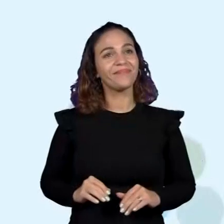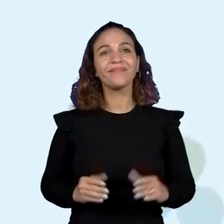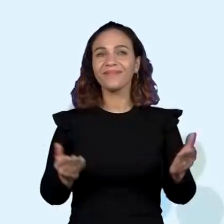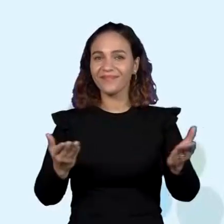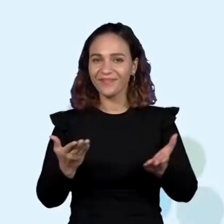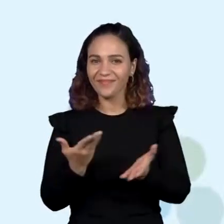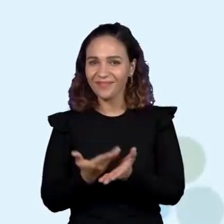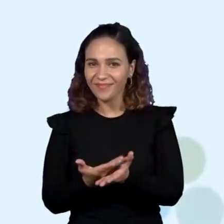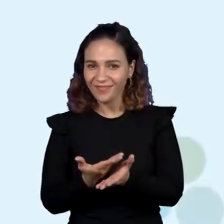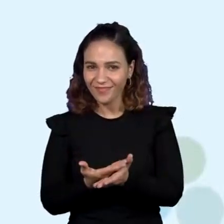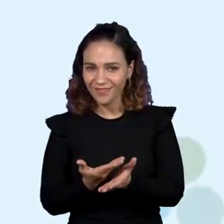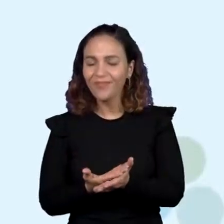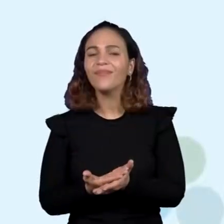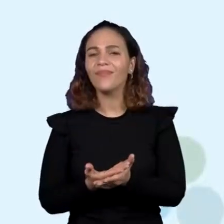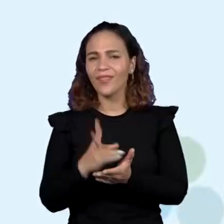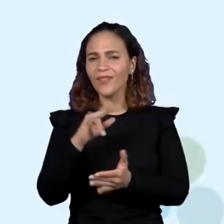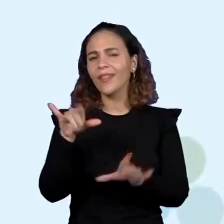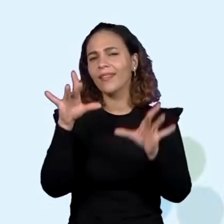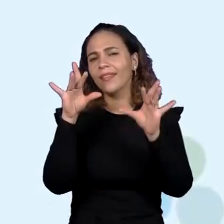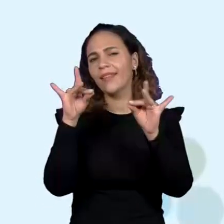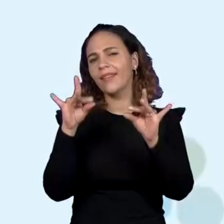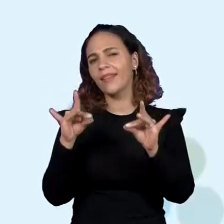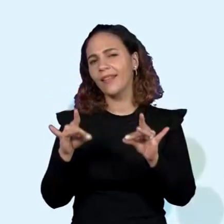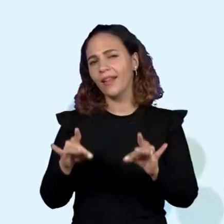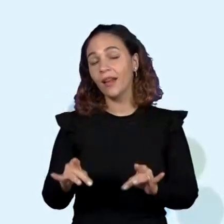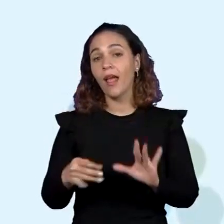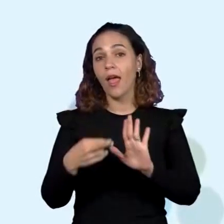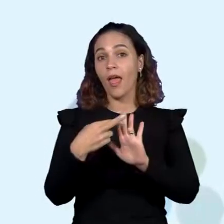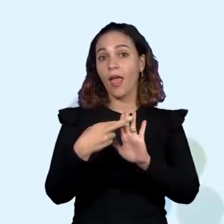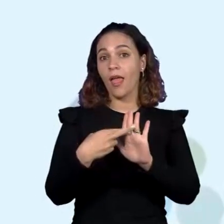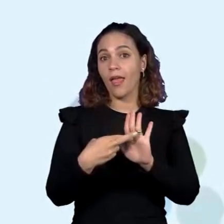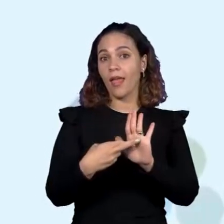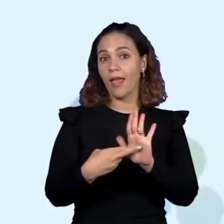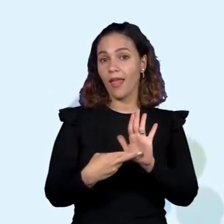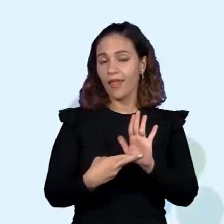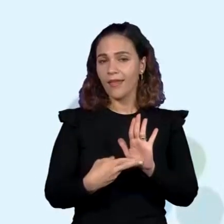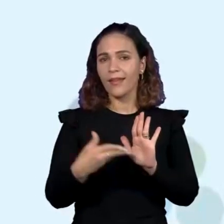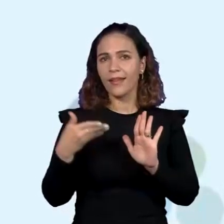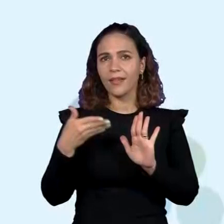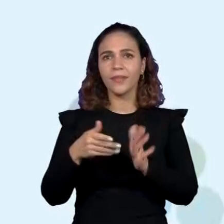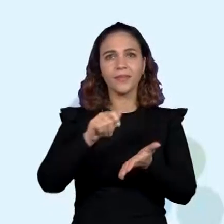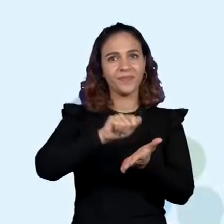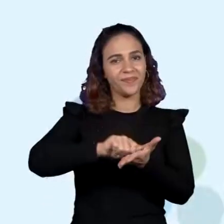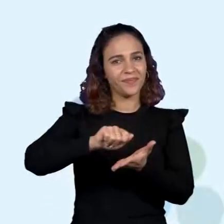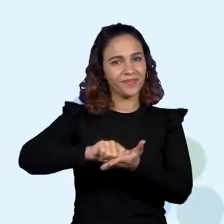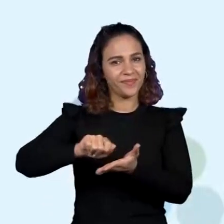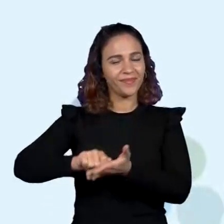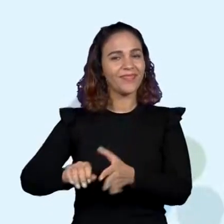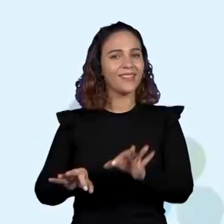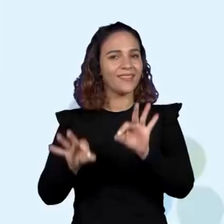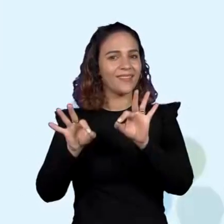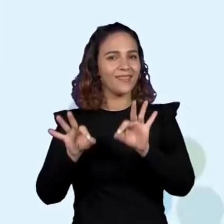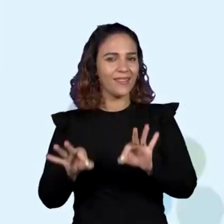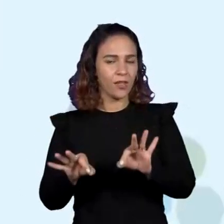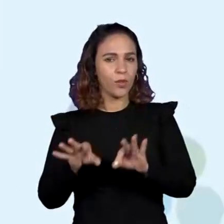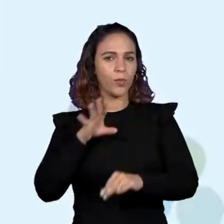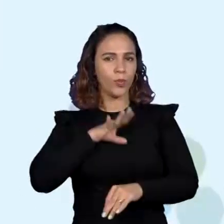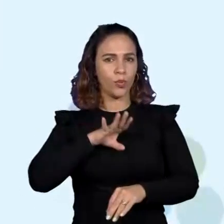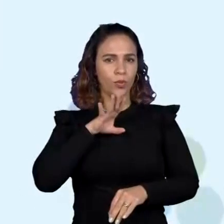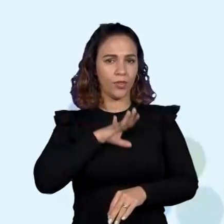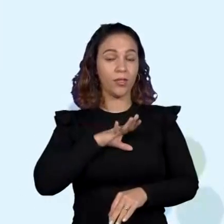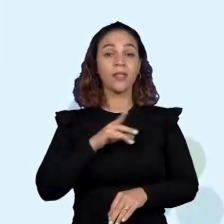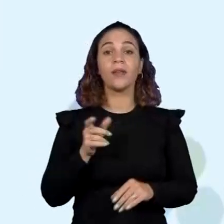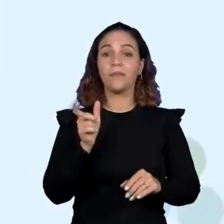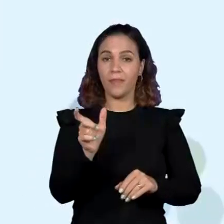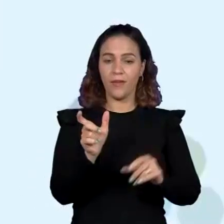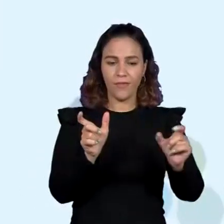Nesta aula, exploraremos as regras para a escrita de palavras com terminações